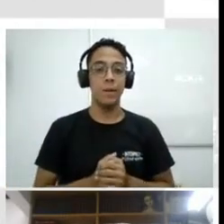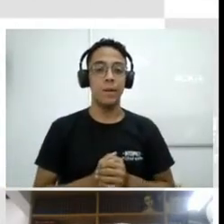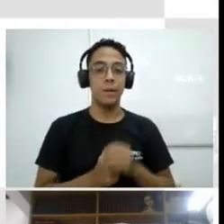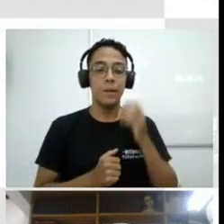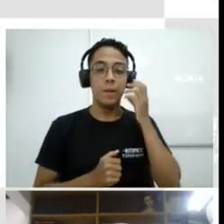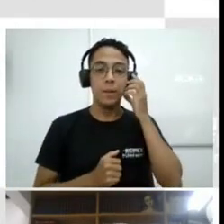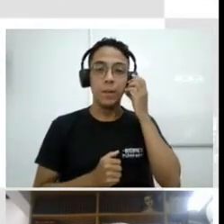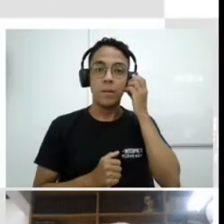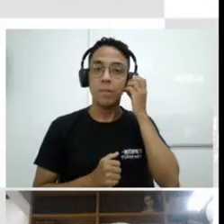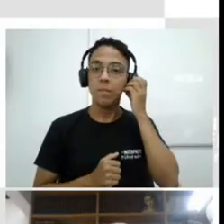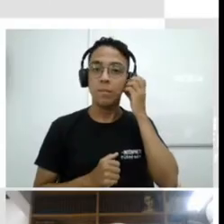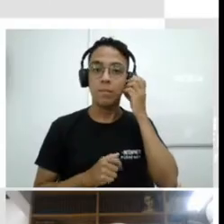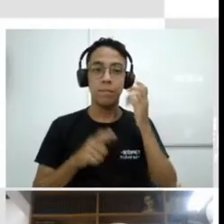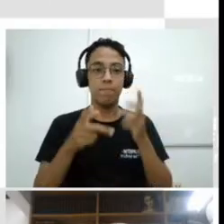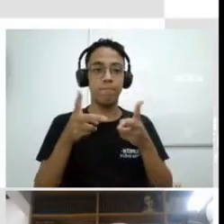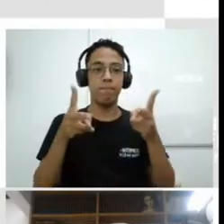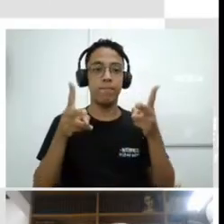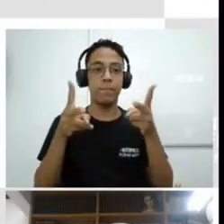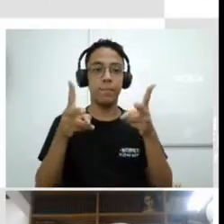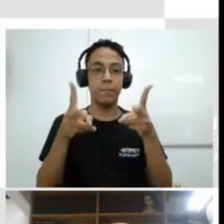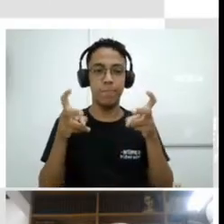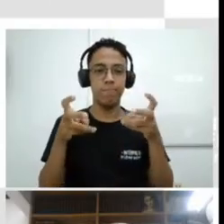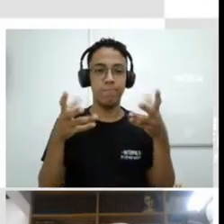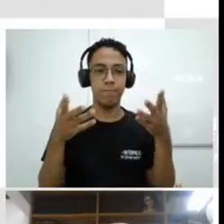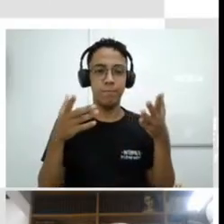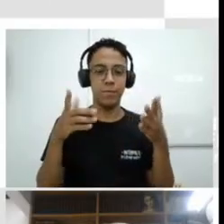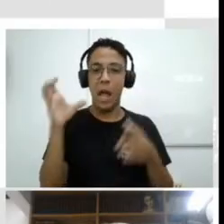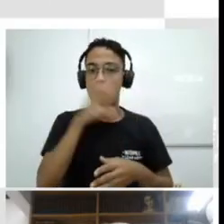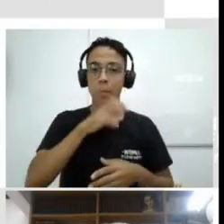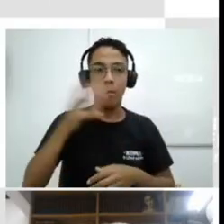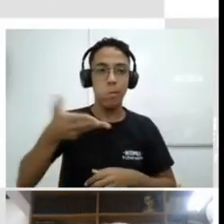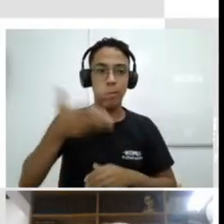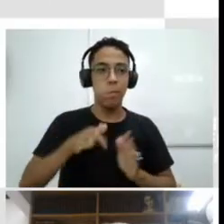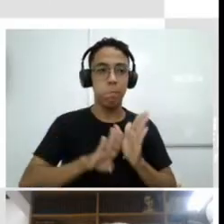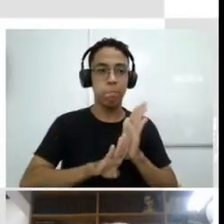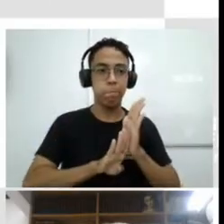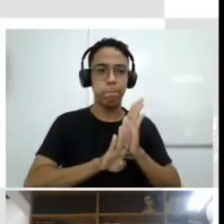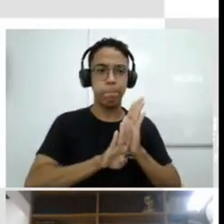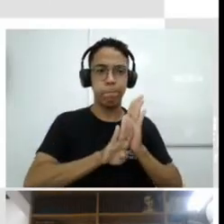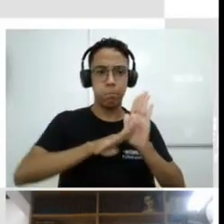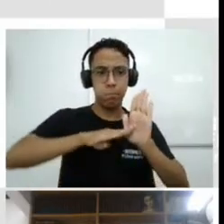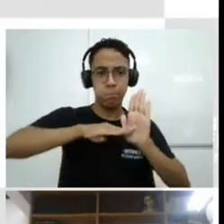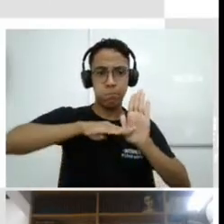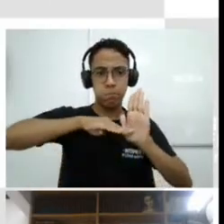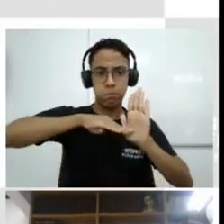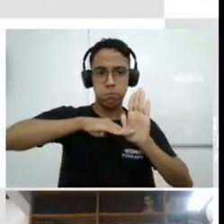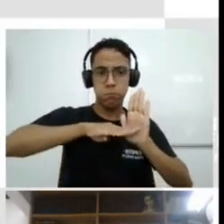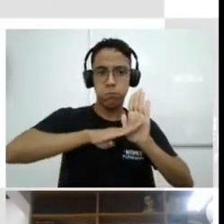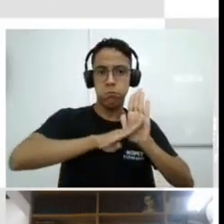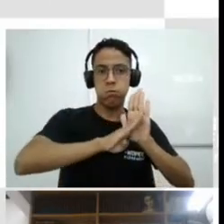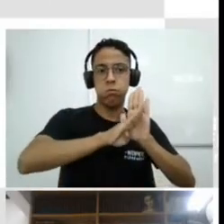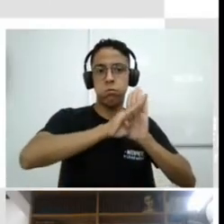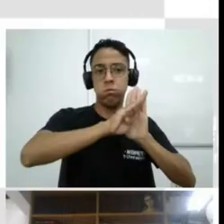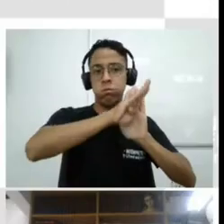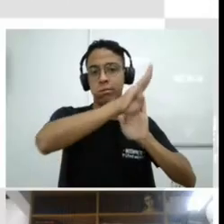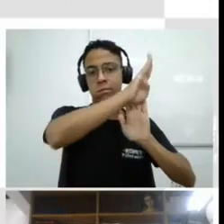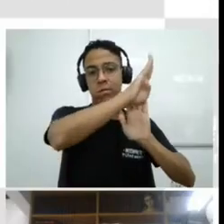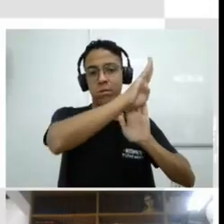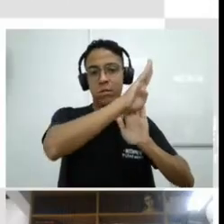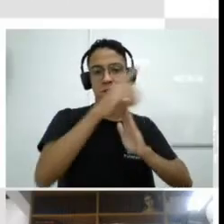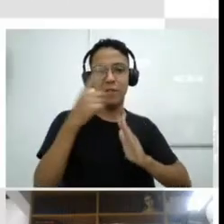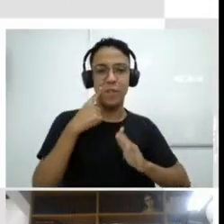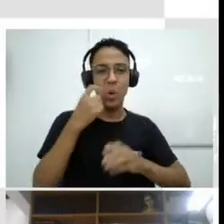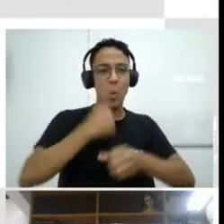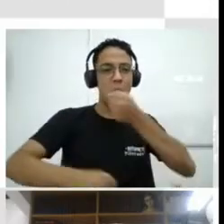percebem claramente, então, essa aceleração. De 1880 a 1969, o